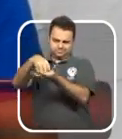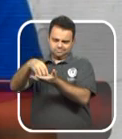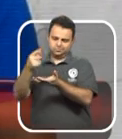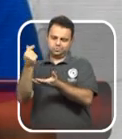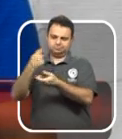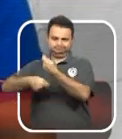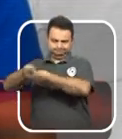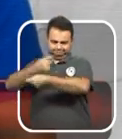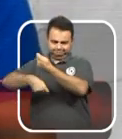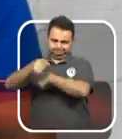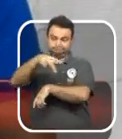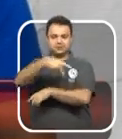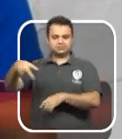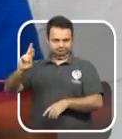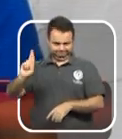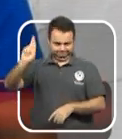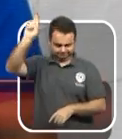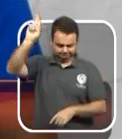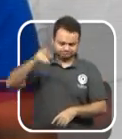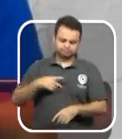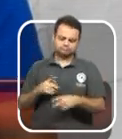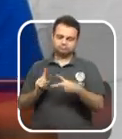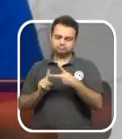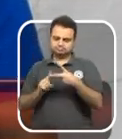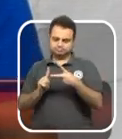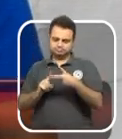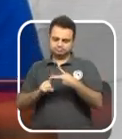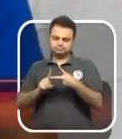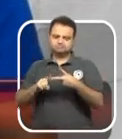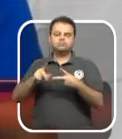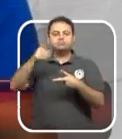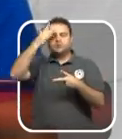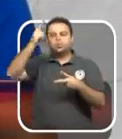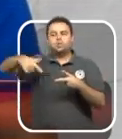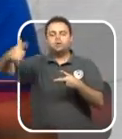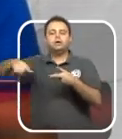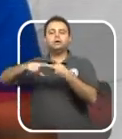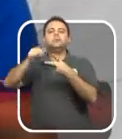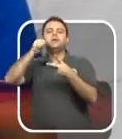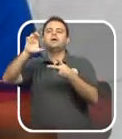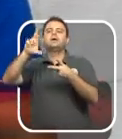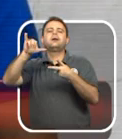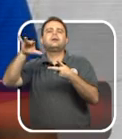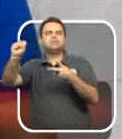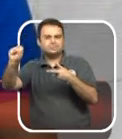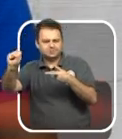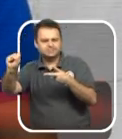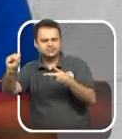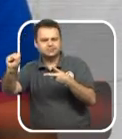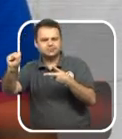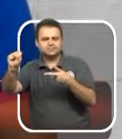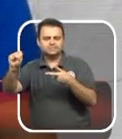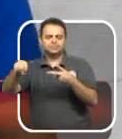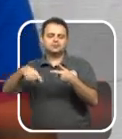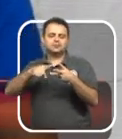Marcos do financeiro, que é o presidente, né? Com outras pessoas, a